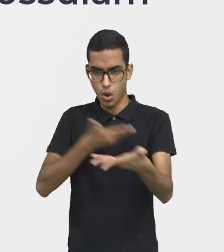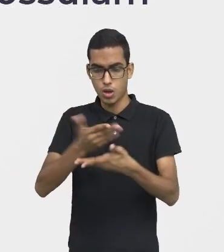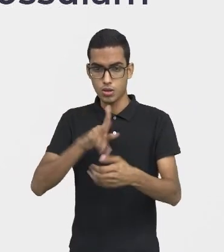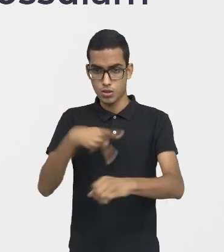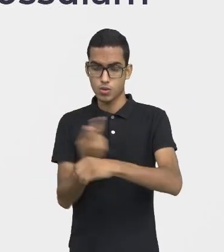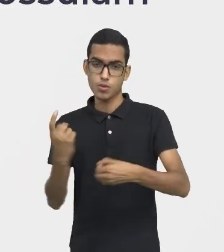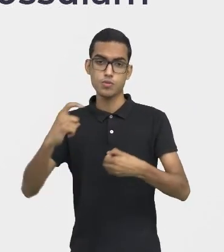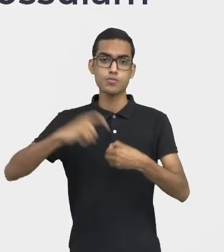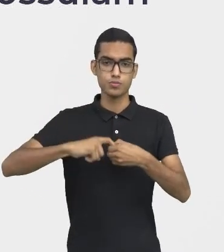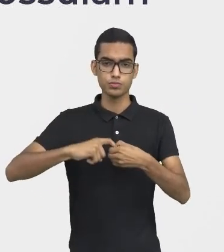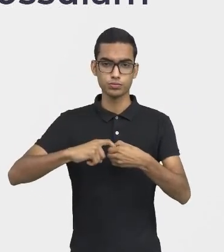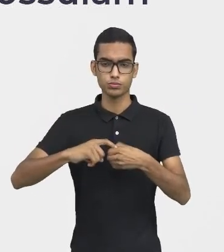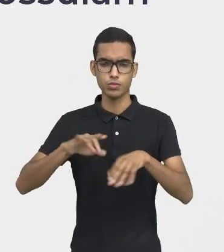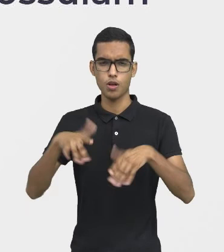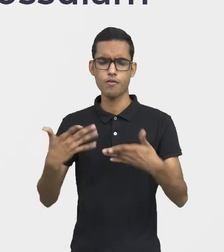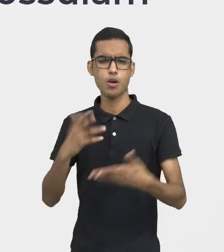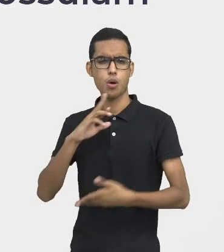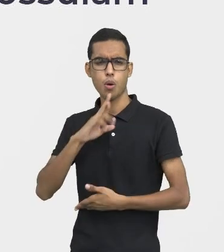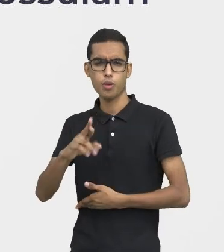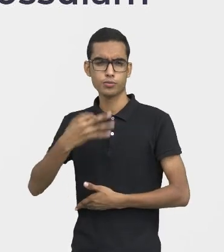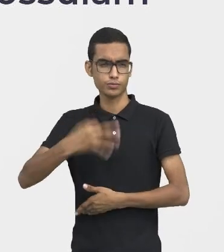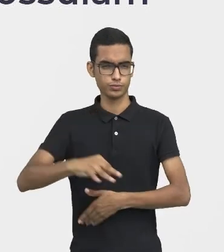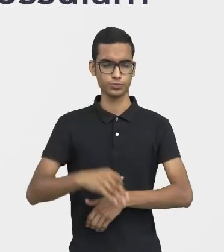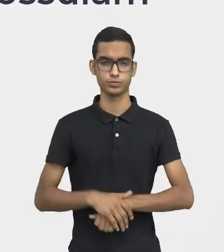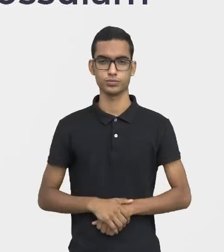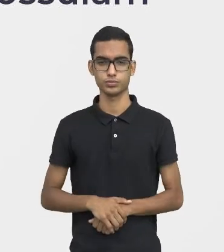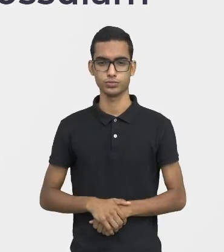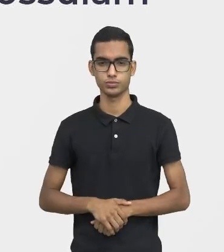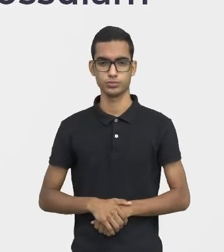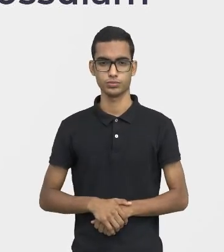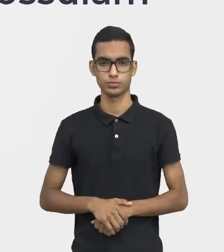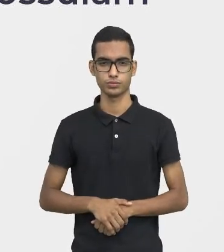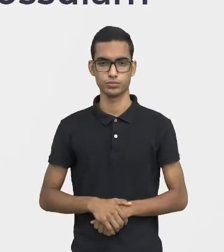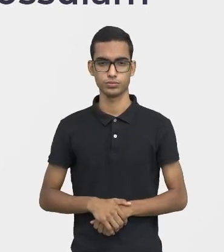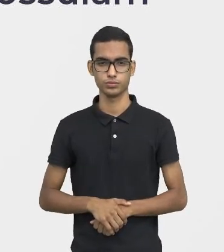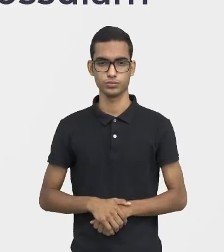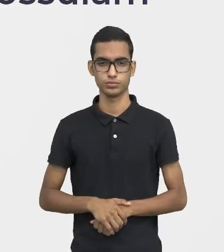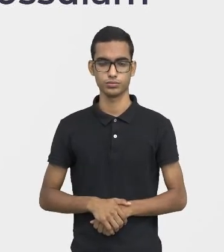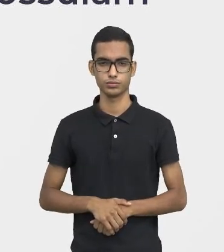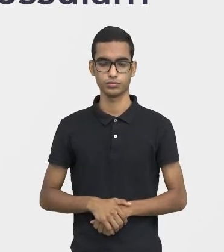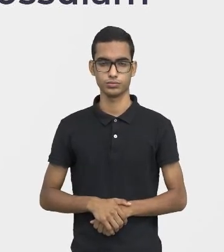já volta para ver qual é a resposta correta do nosso gabarito, tá?